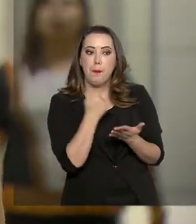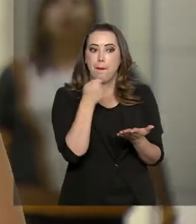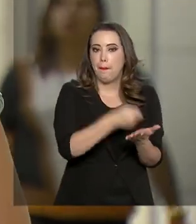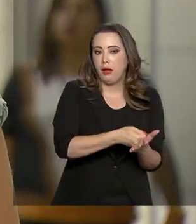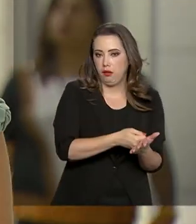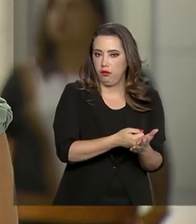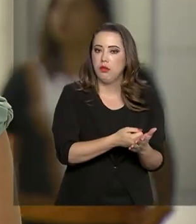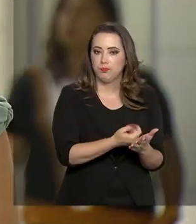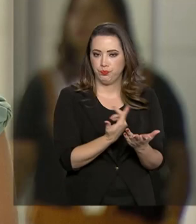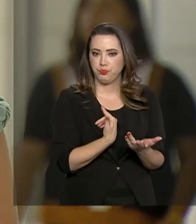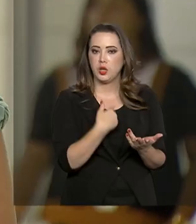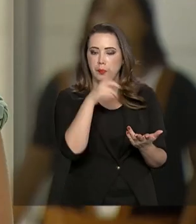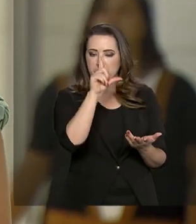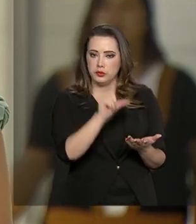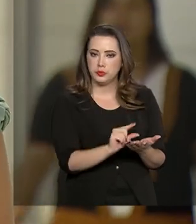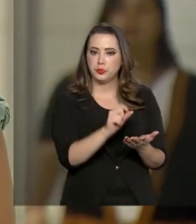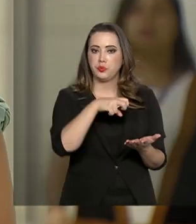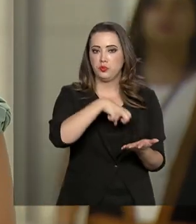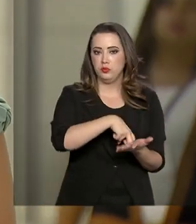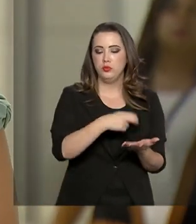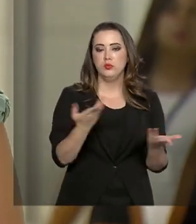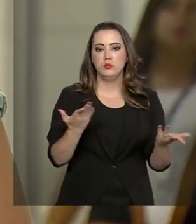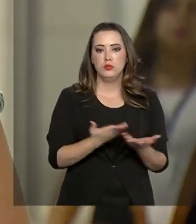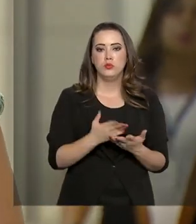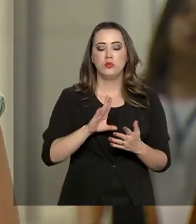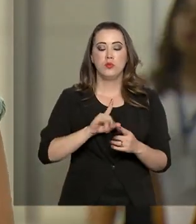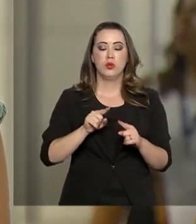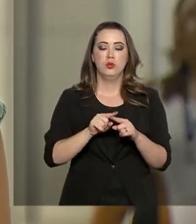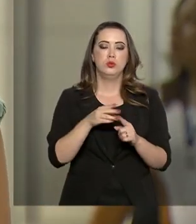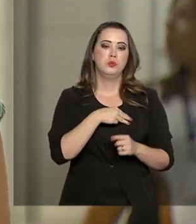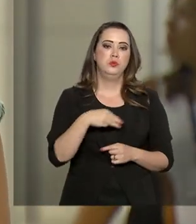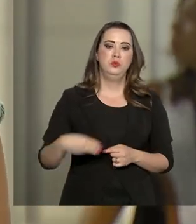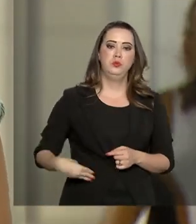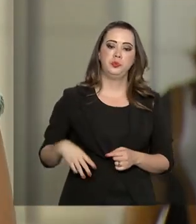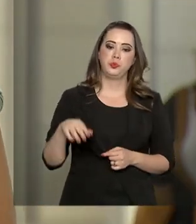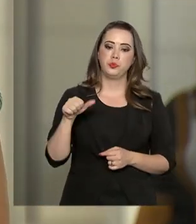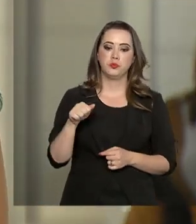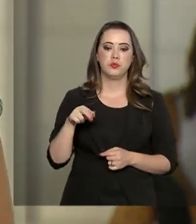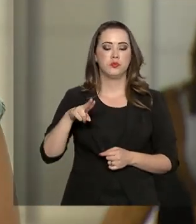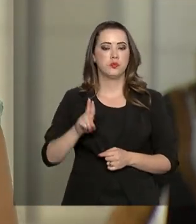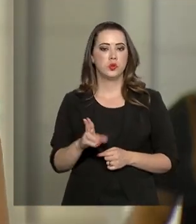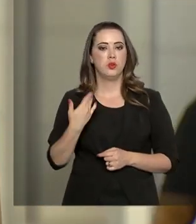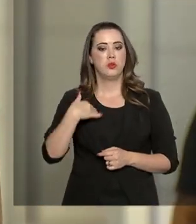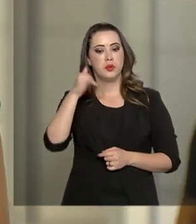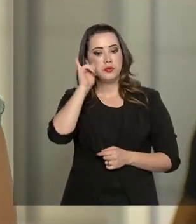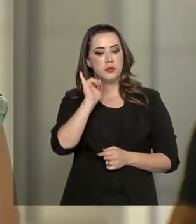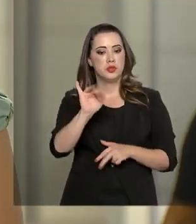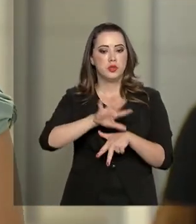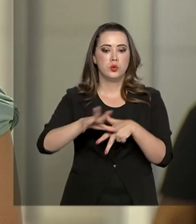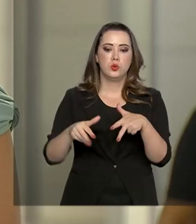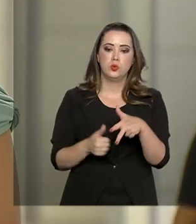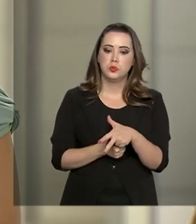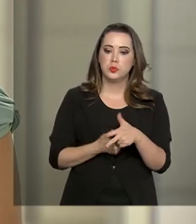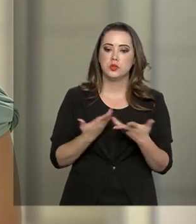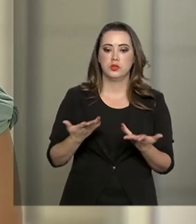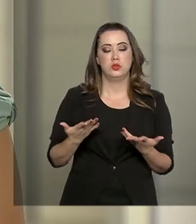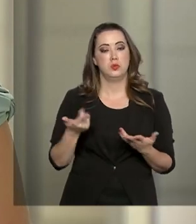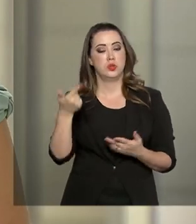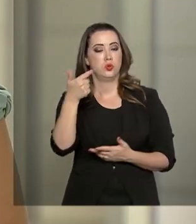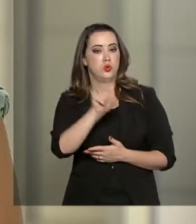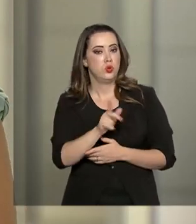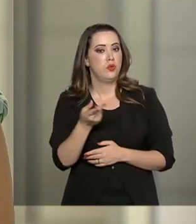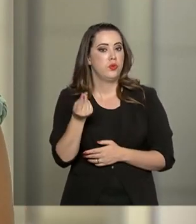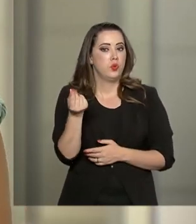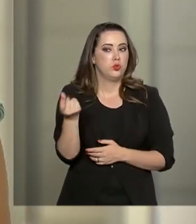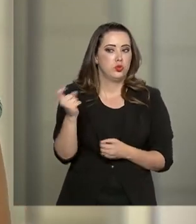penas são hoje segundo o ministro da geologia o maior instrumento de combate à corrupção e para recuperar